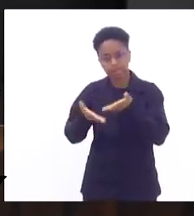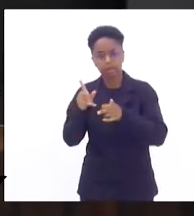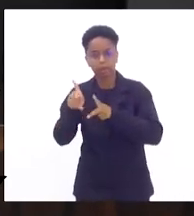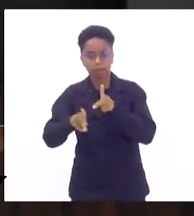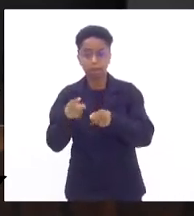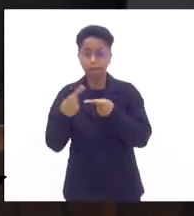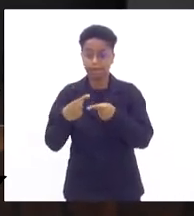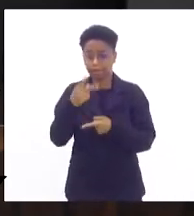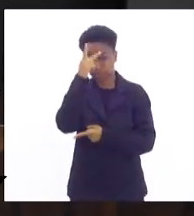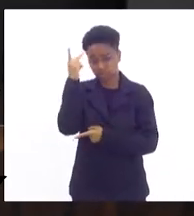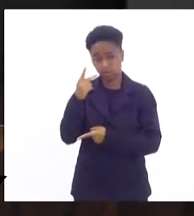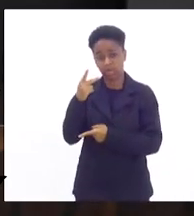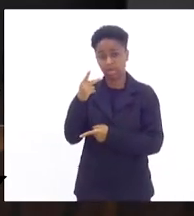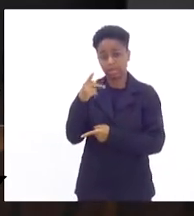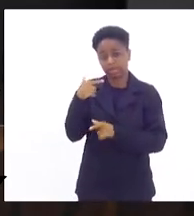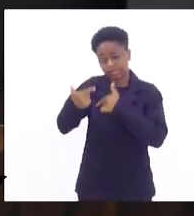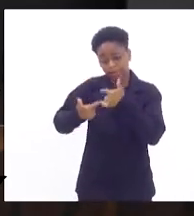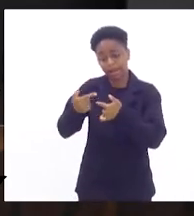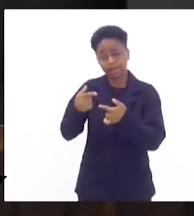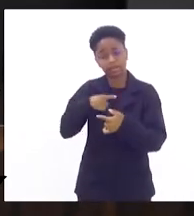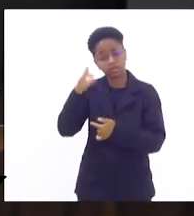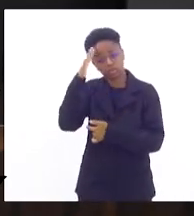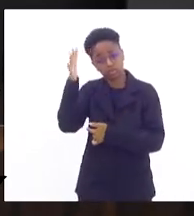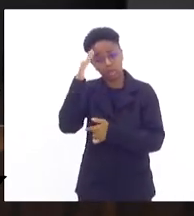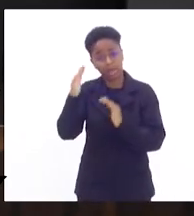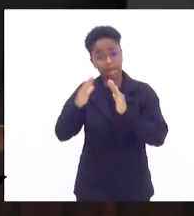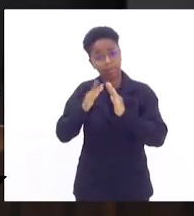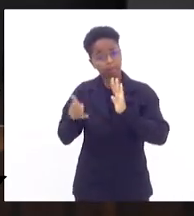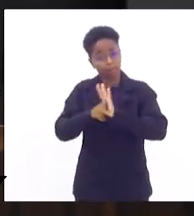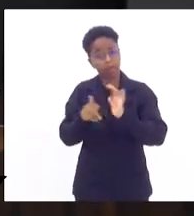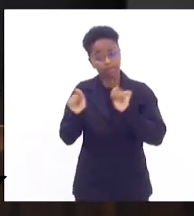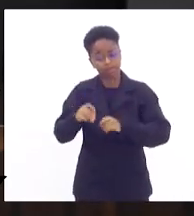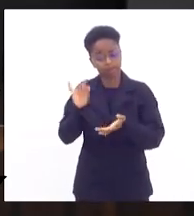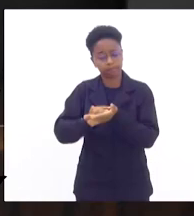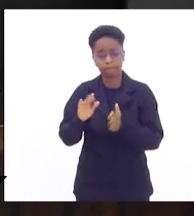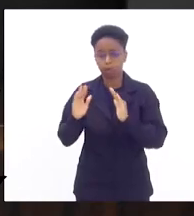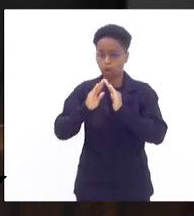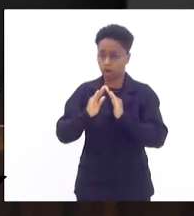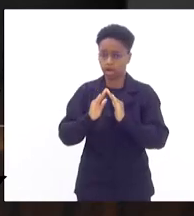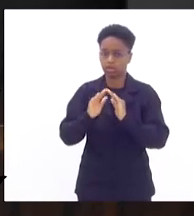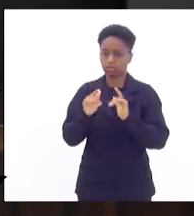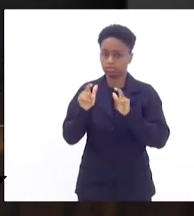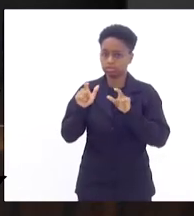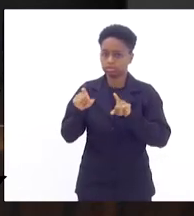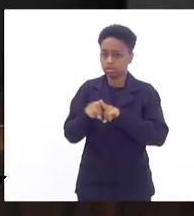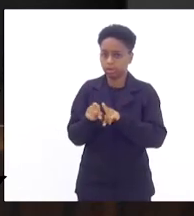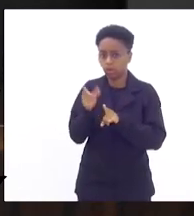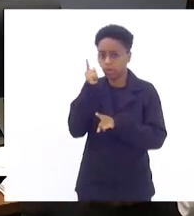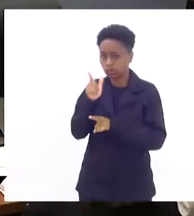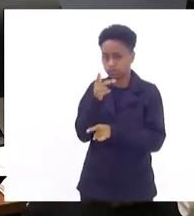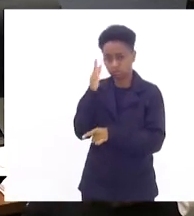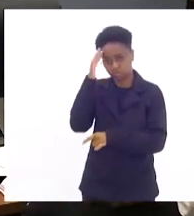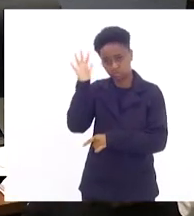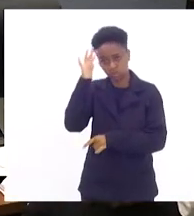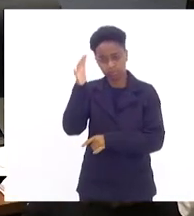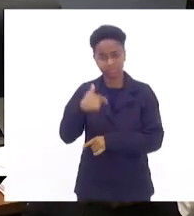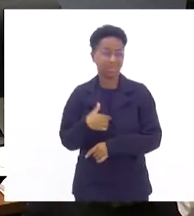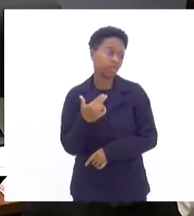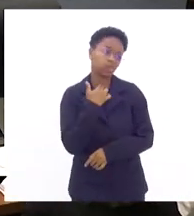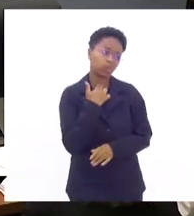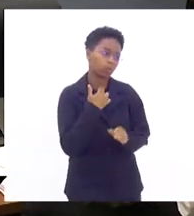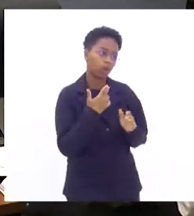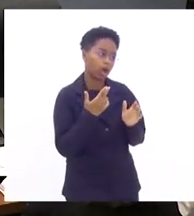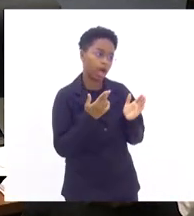trabalhador que teve seu sonho realizado de ter a casa própria, que possa realmente morar na tua casa e ter seu sonho conquistado. Deputado, eu não posso assumir